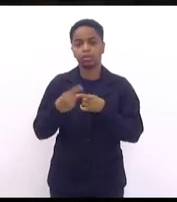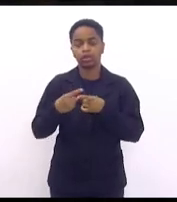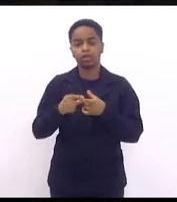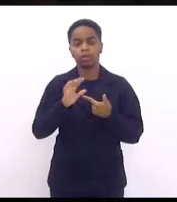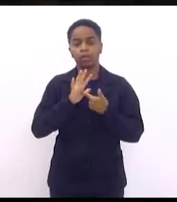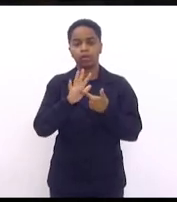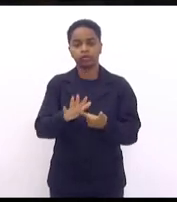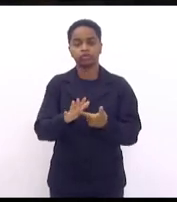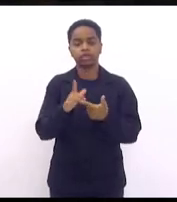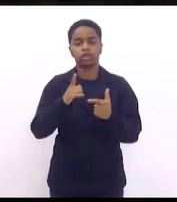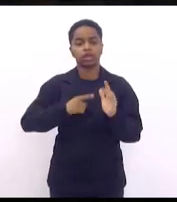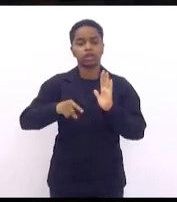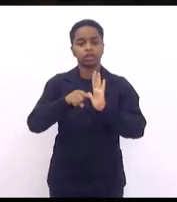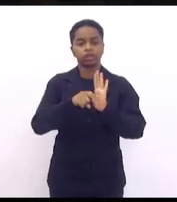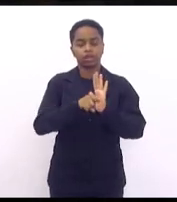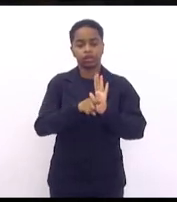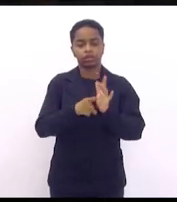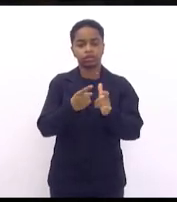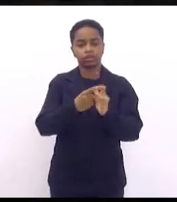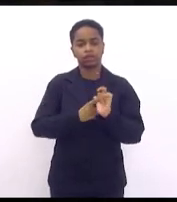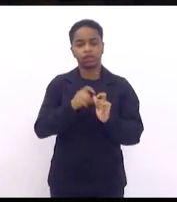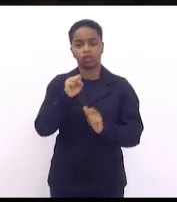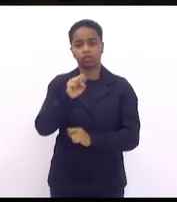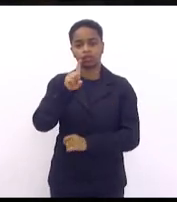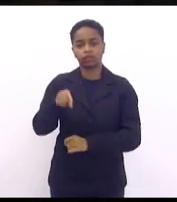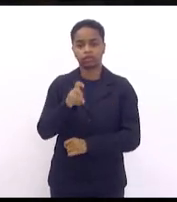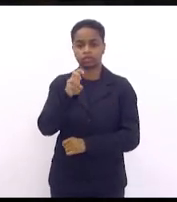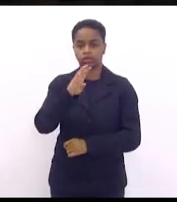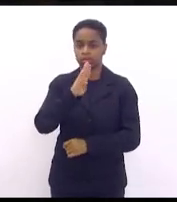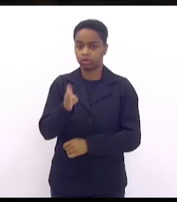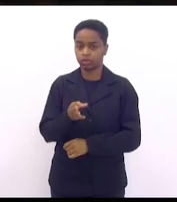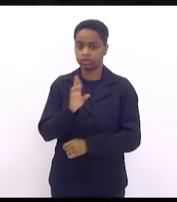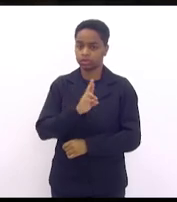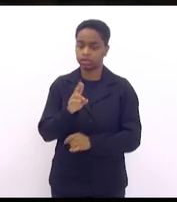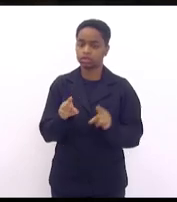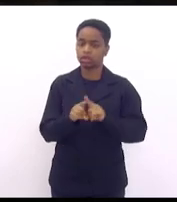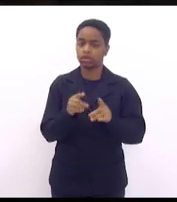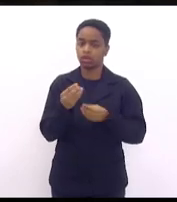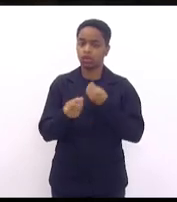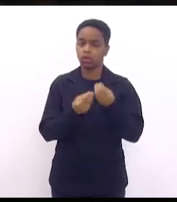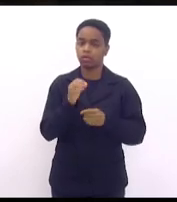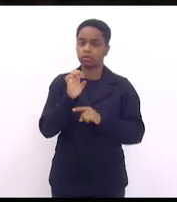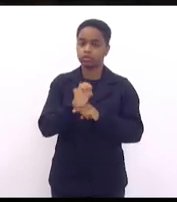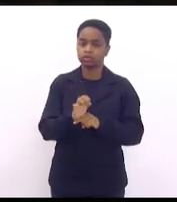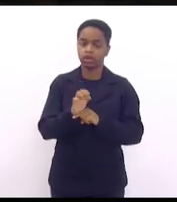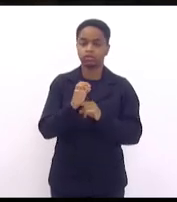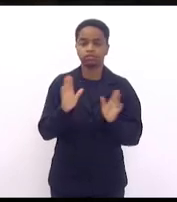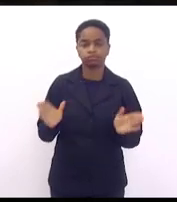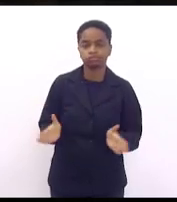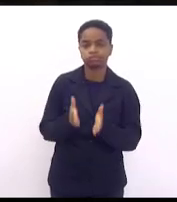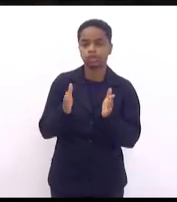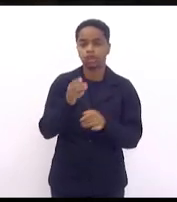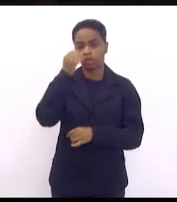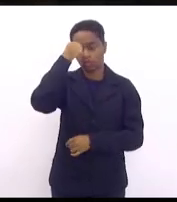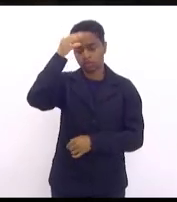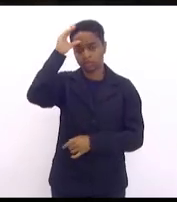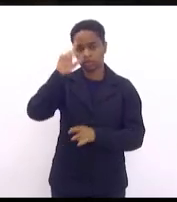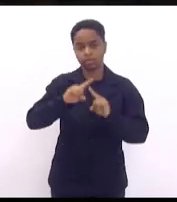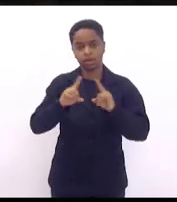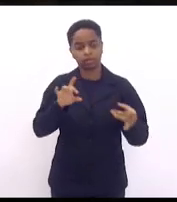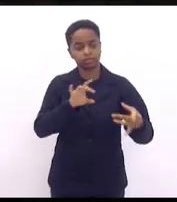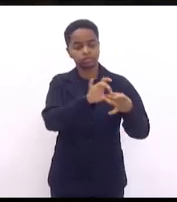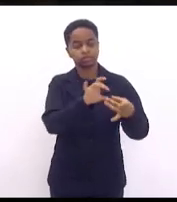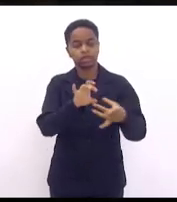de R$ 8,5 bilhões, e a utilização do Estado como indutor do conhecimento, conectando centros